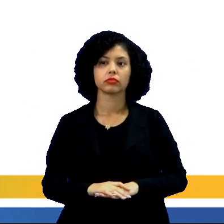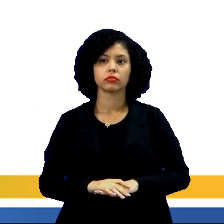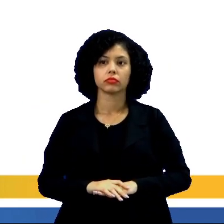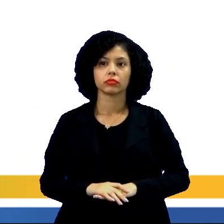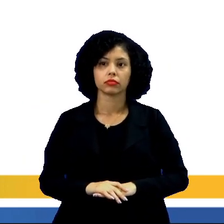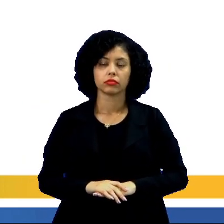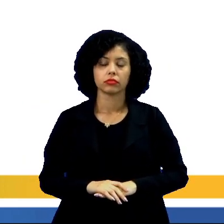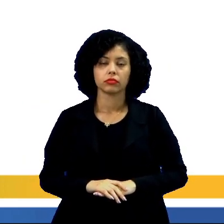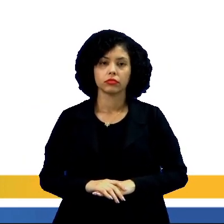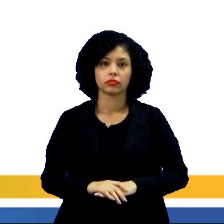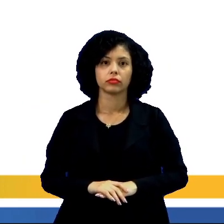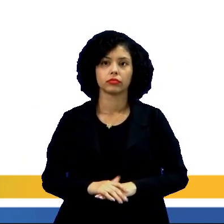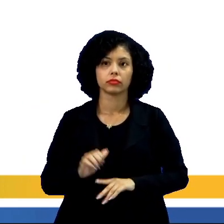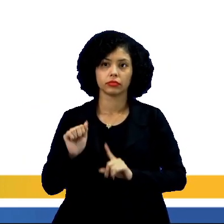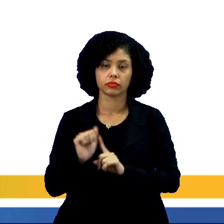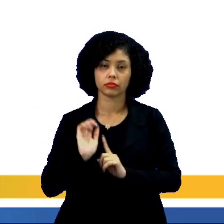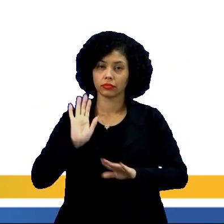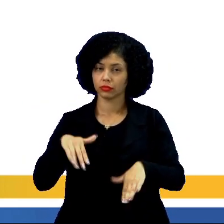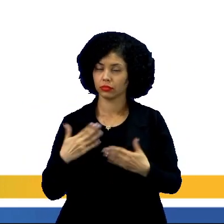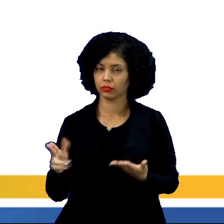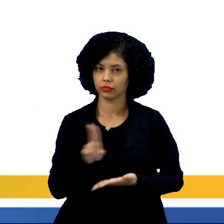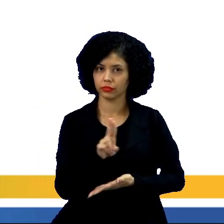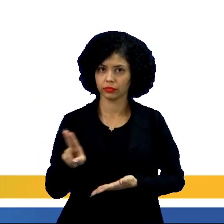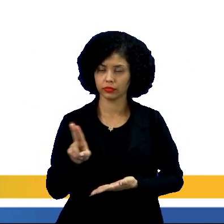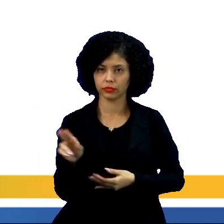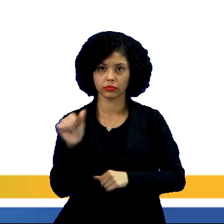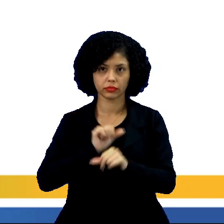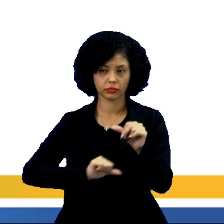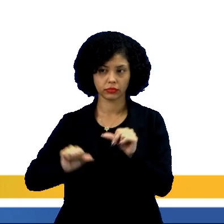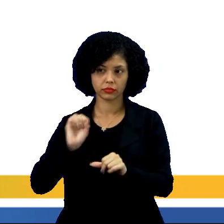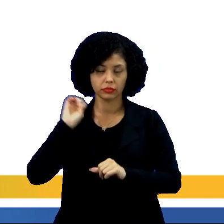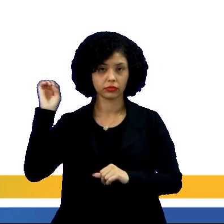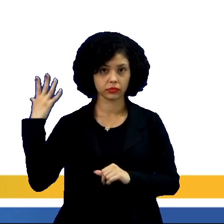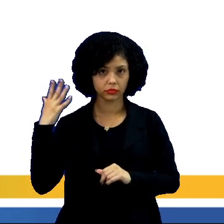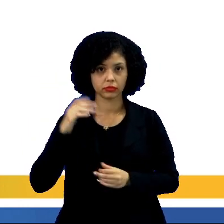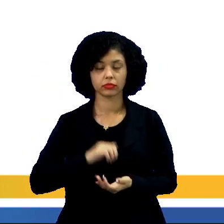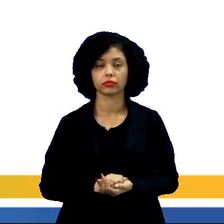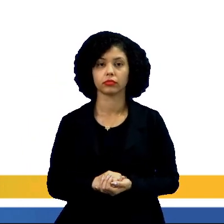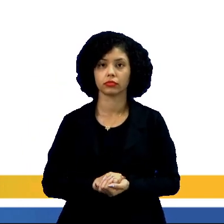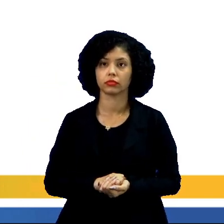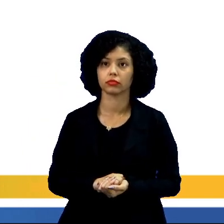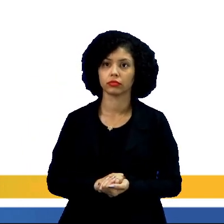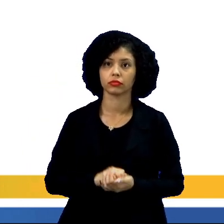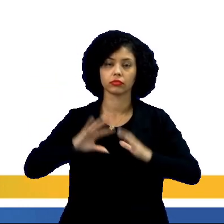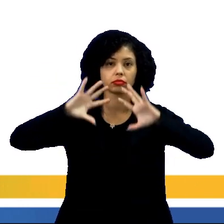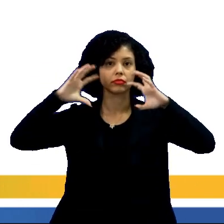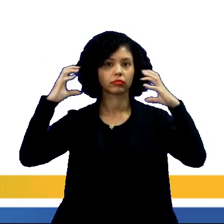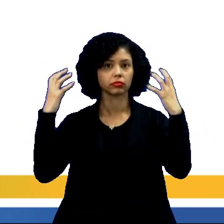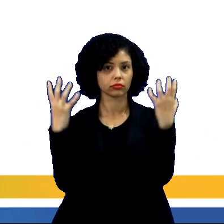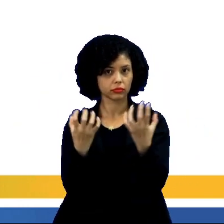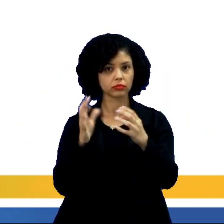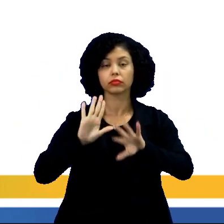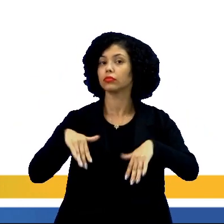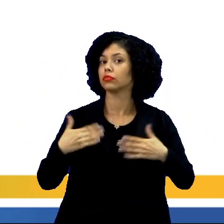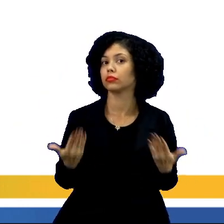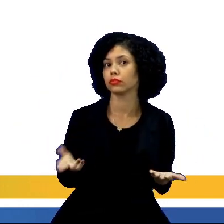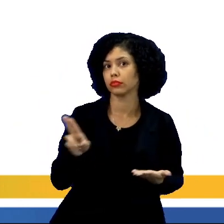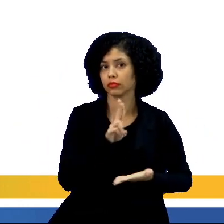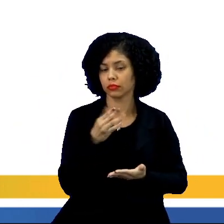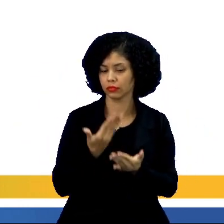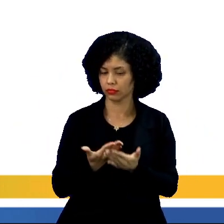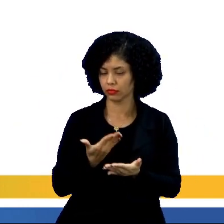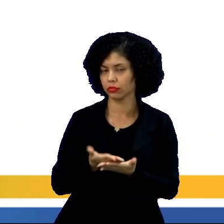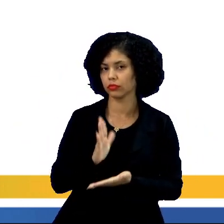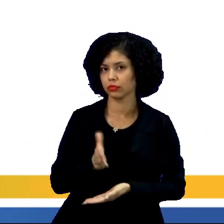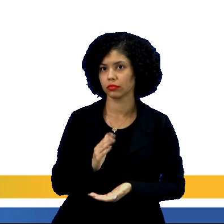das nuvens. Qual é o nome da mudança que acontece no momento da formação das nuvens? A gente acabou de